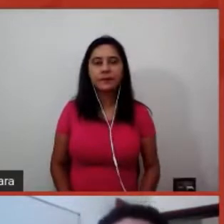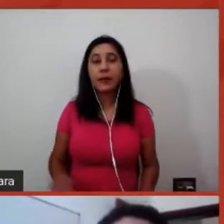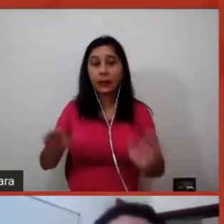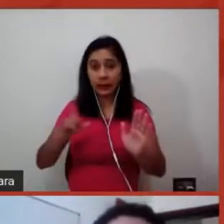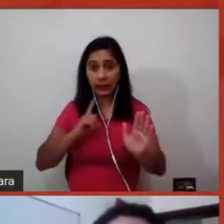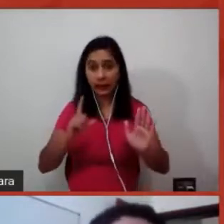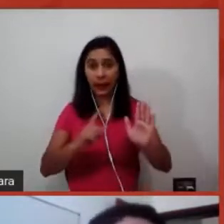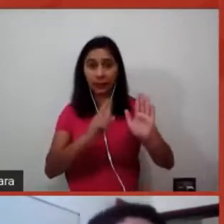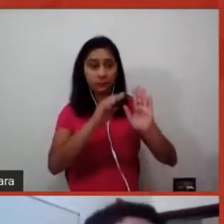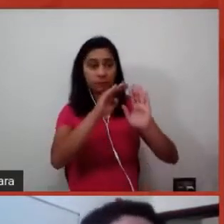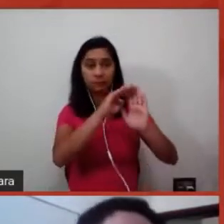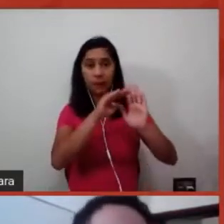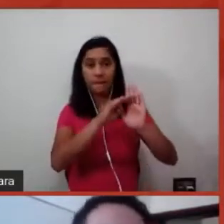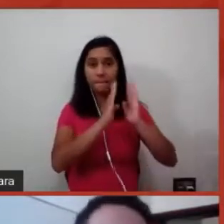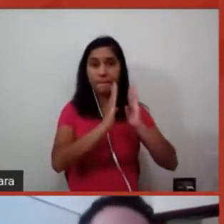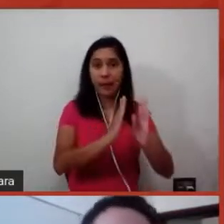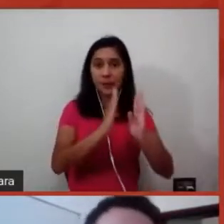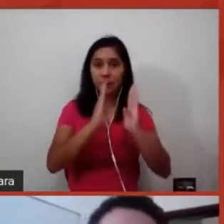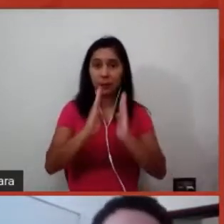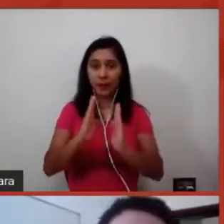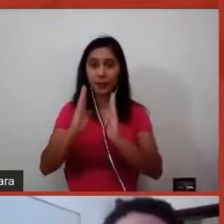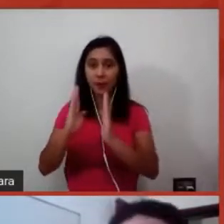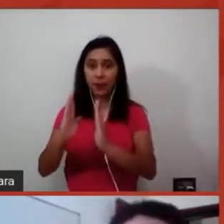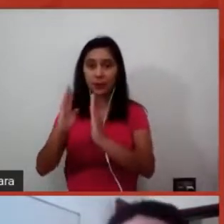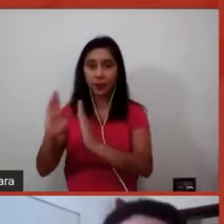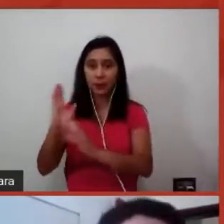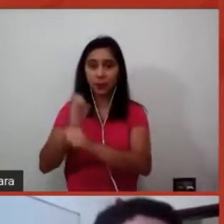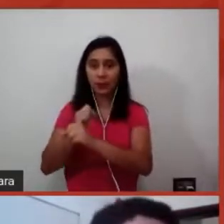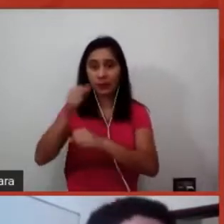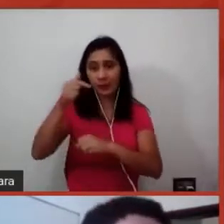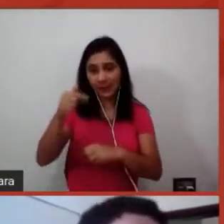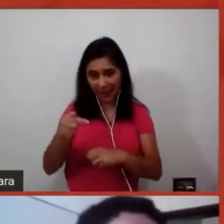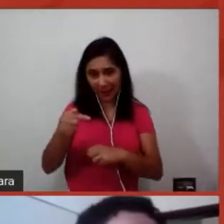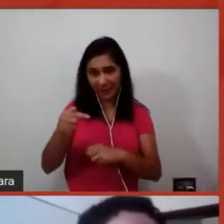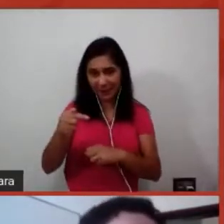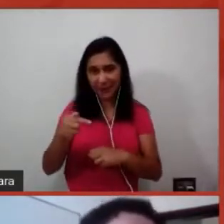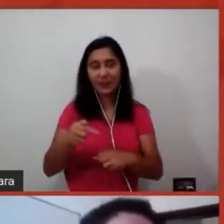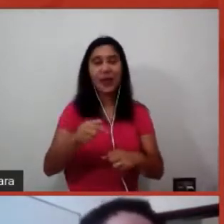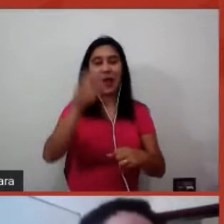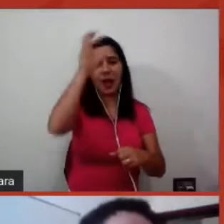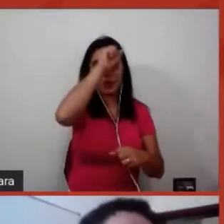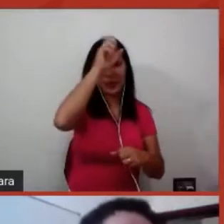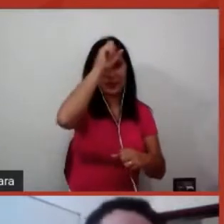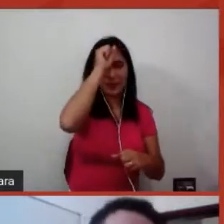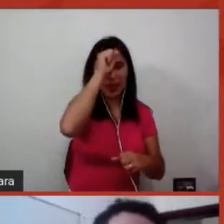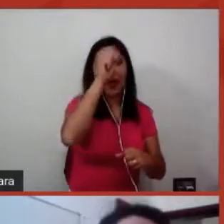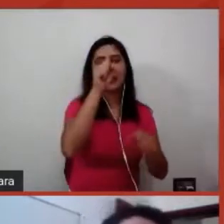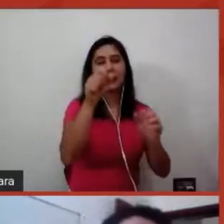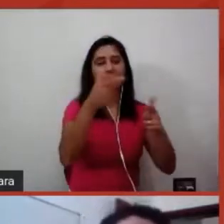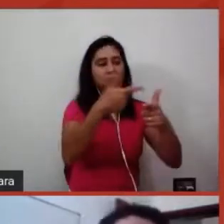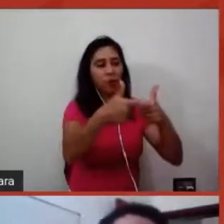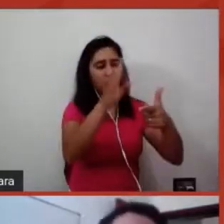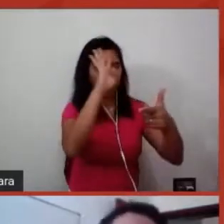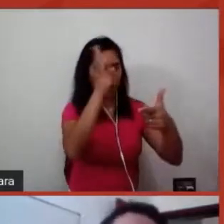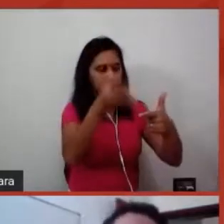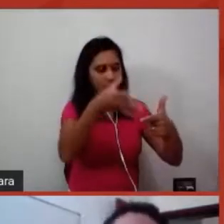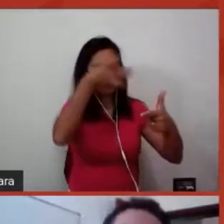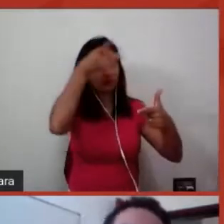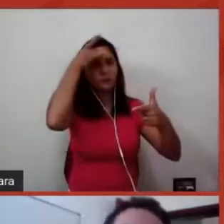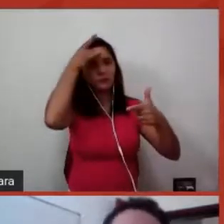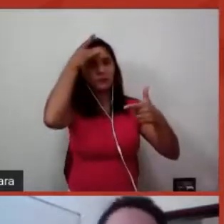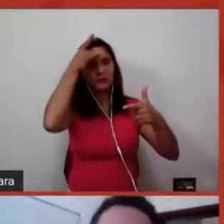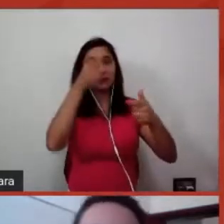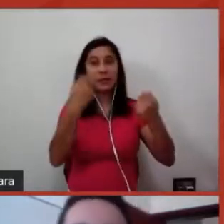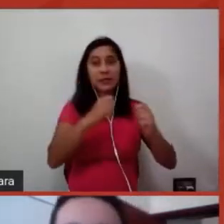enumera alguns passos, né? Os 7 passos da aprendizagem baseada em problemas, né? A aprendizagem baseada em problemas não